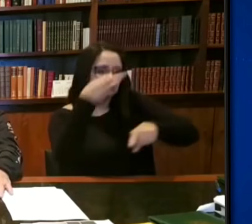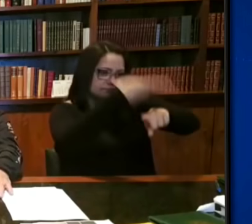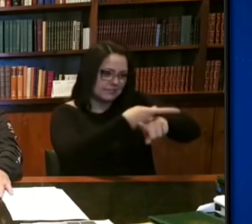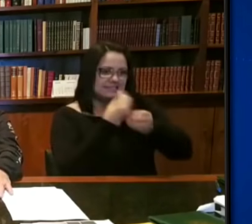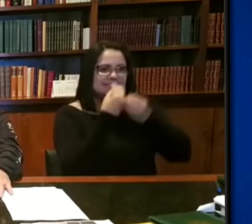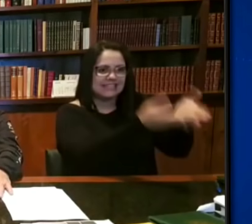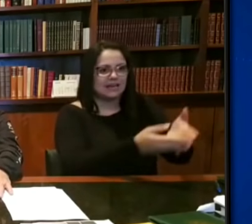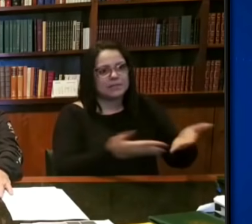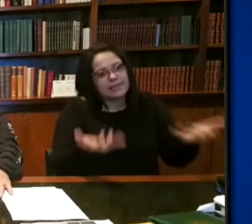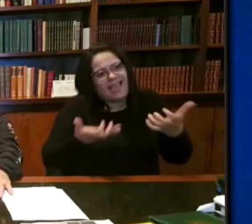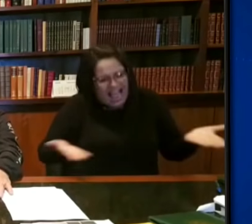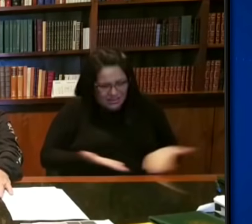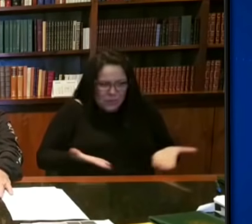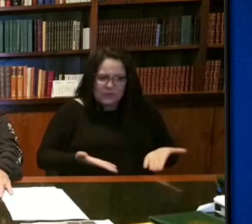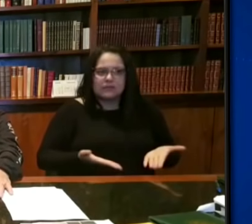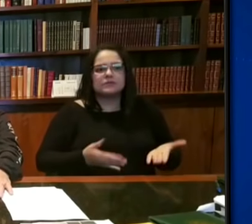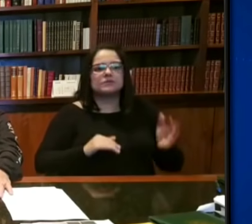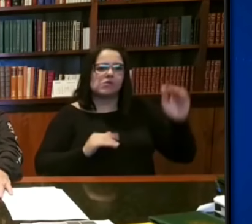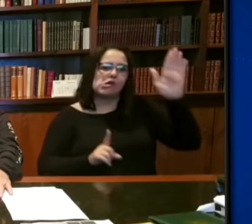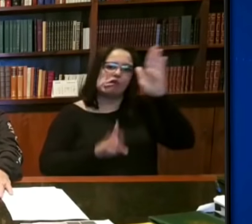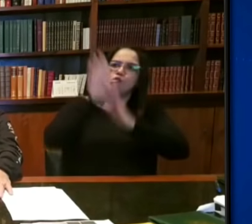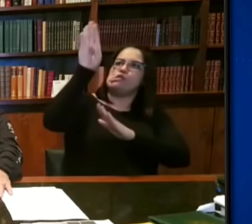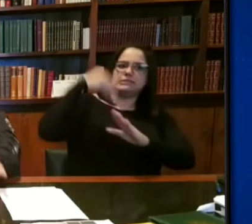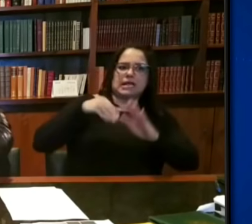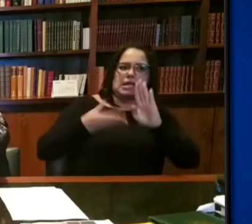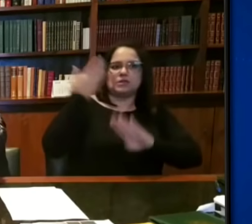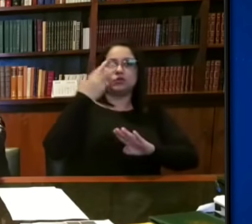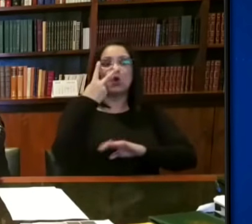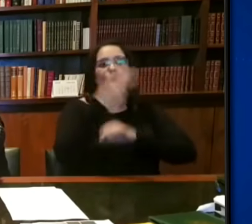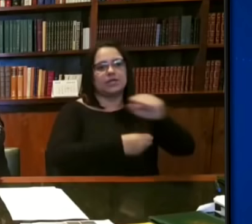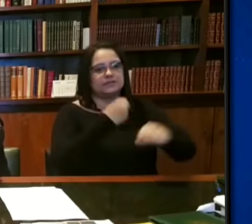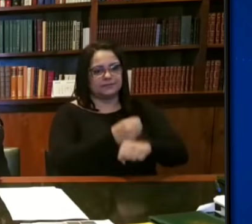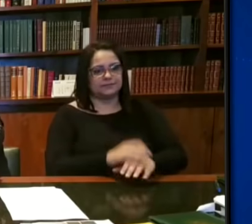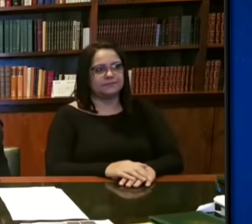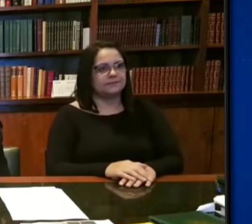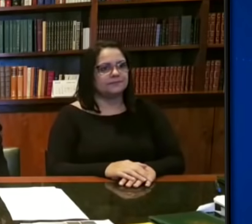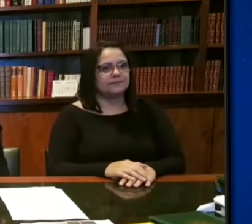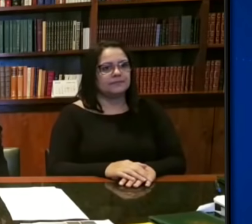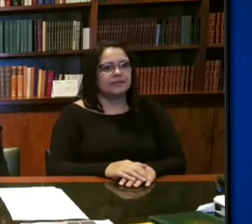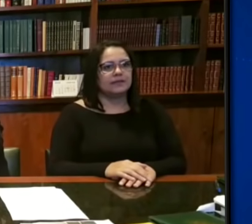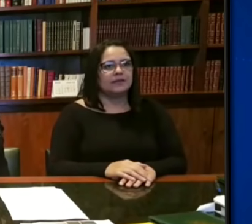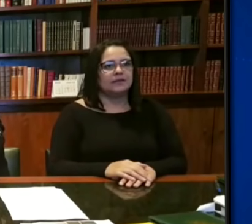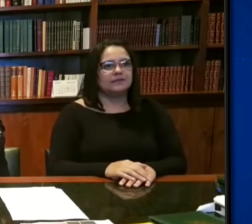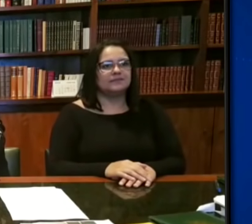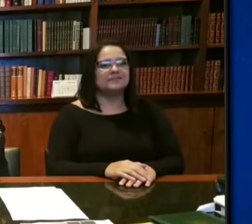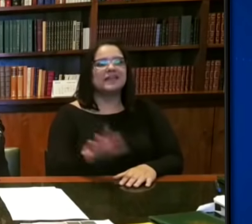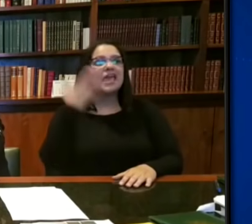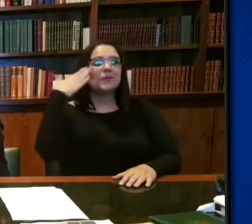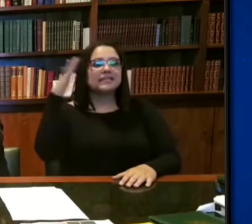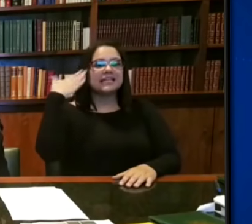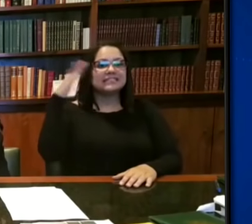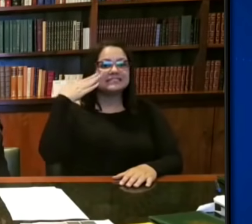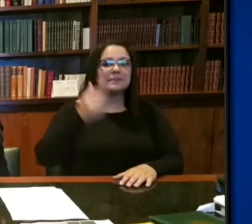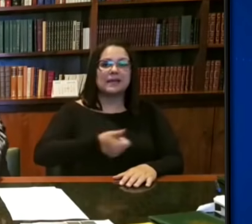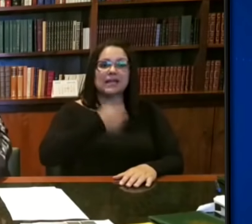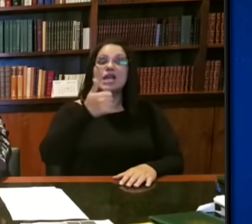esses aumentos, mas também não tem a queda. Vamos manter esse salário aí por 2 anos. Só o Zé Maria aqui, eu entendi. Eu acho que um pouquinho melhor que você, Zé Maria. Não, eu